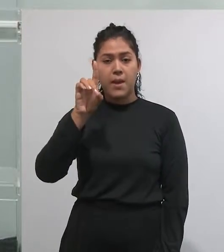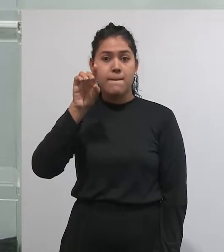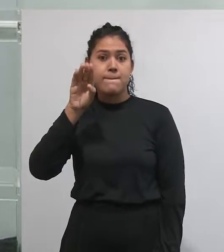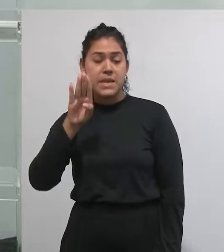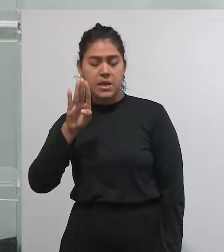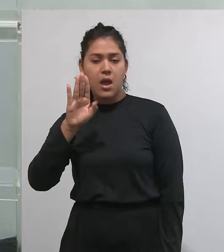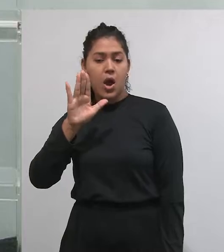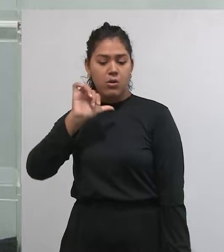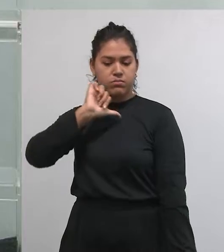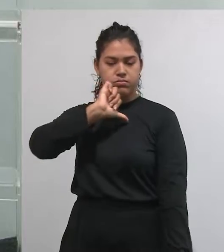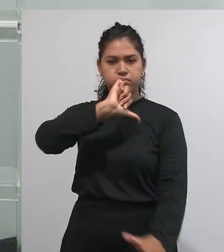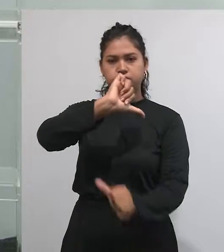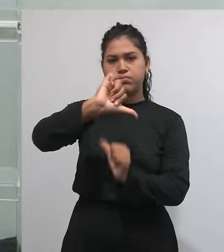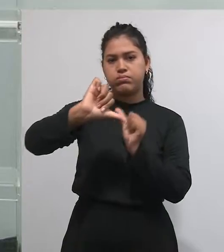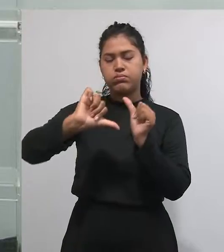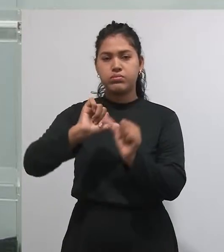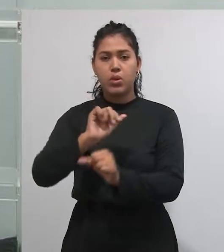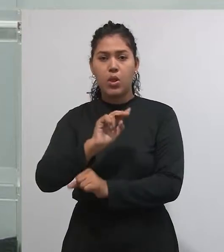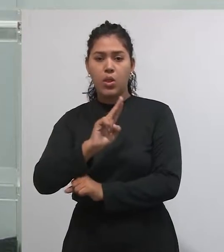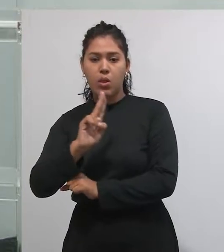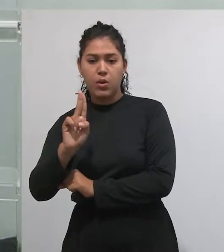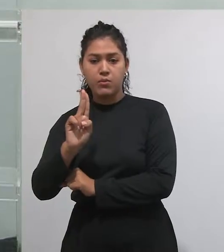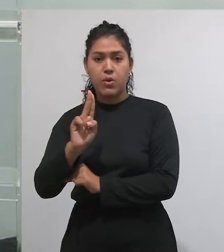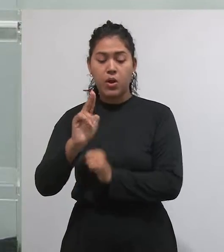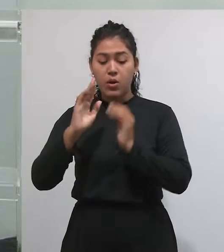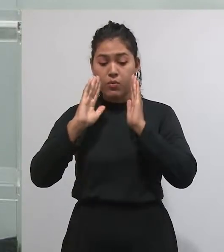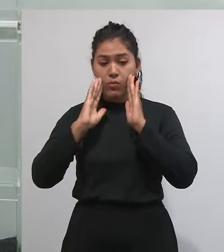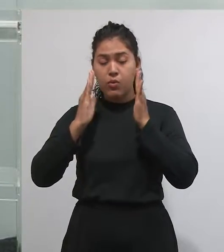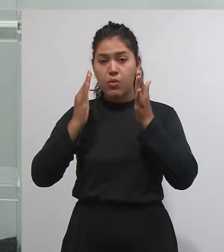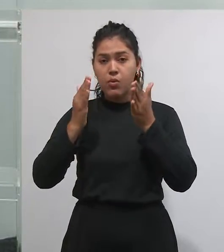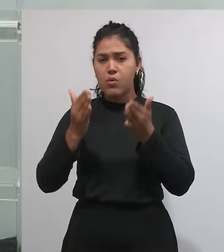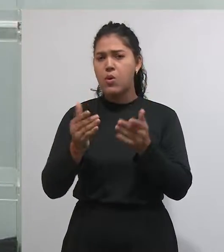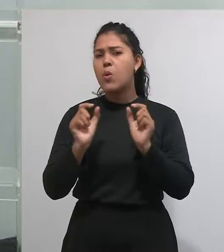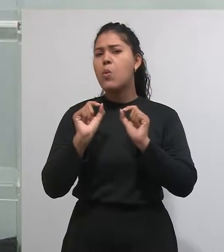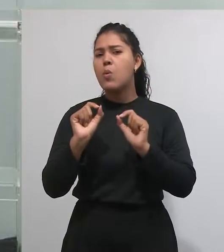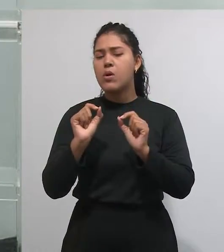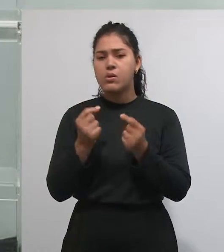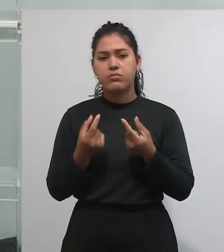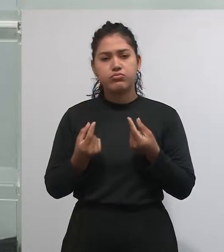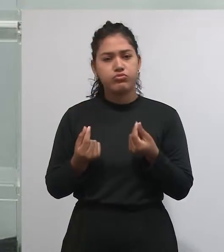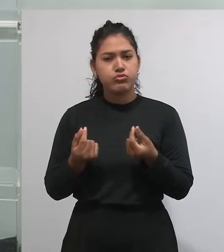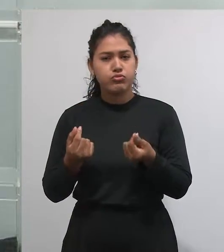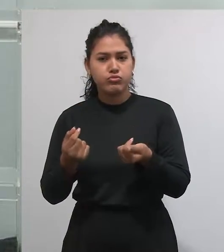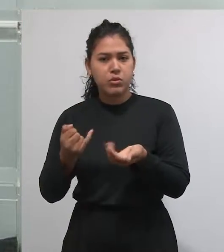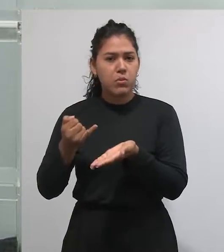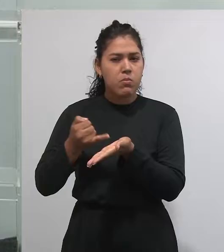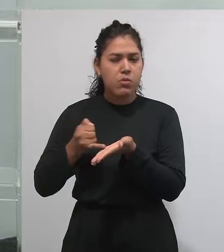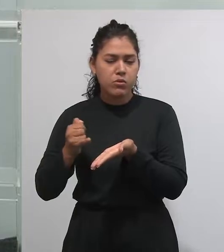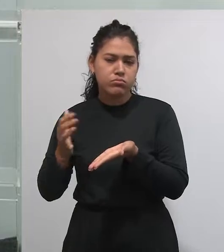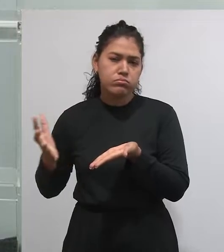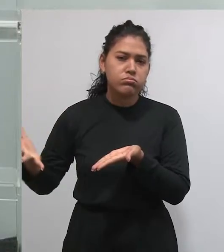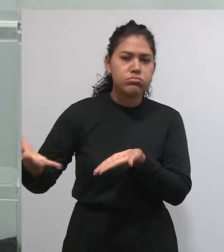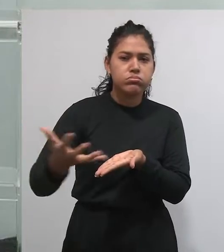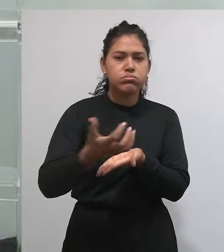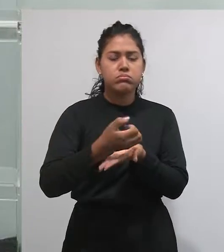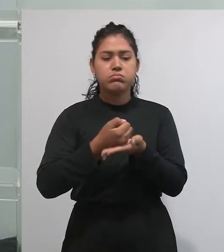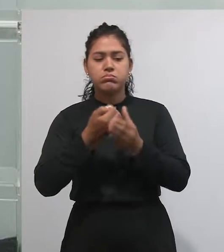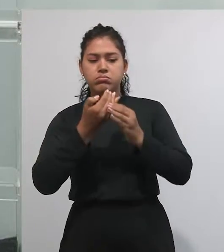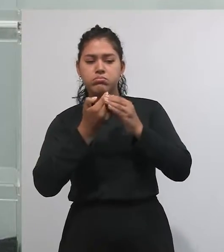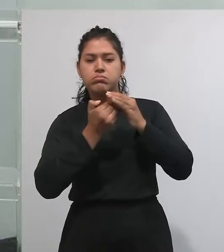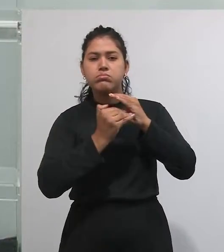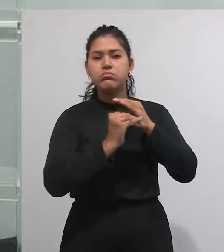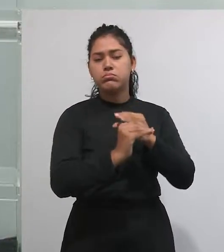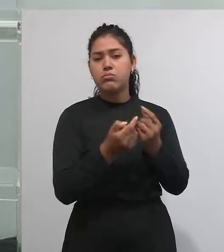uma condição mais ampla, que é o Fundo de Desenvolvimento da Educação Básica. Então, esses recursos são direcionados para o Fundeb e o